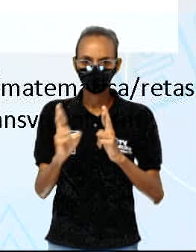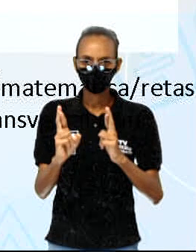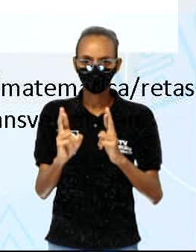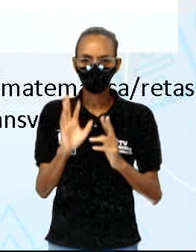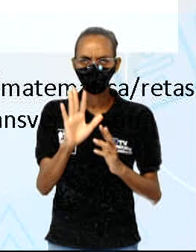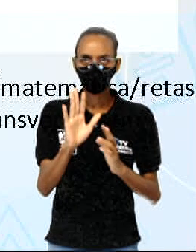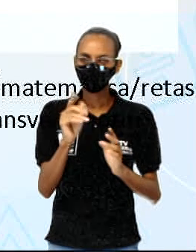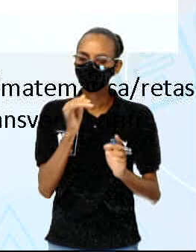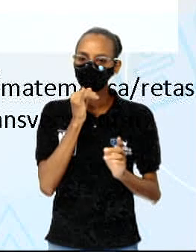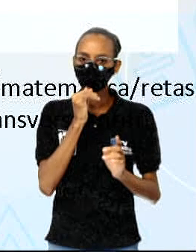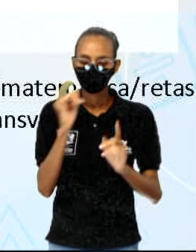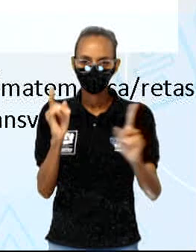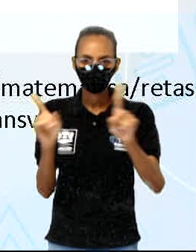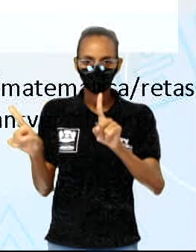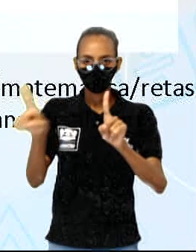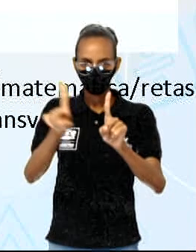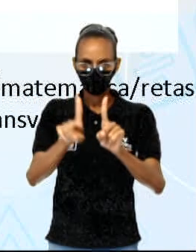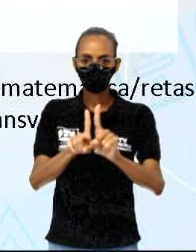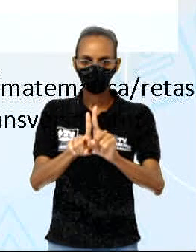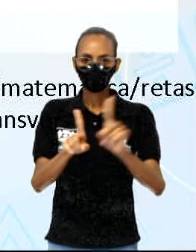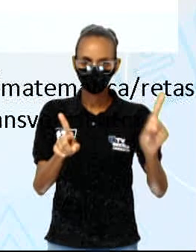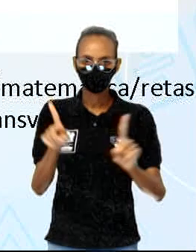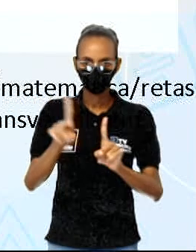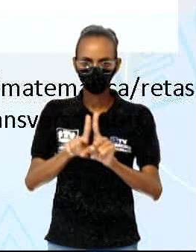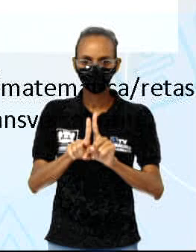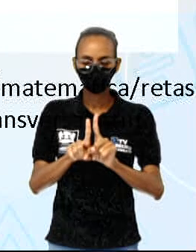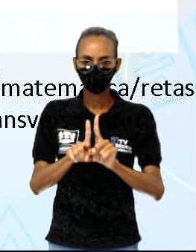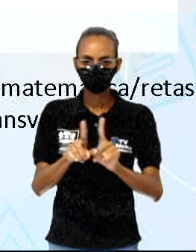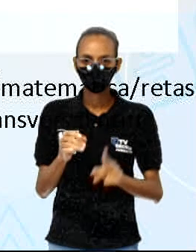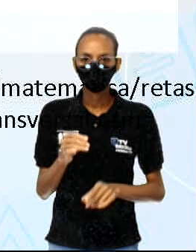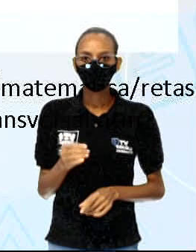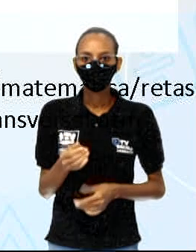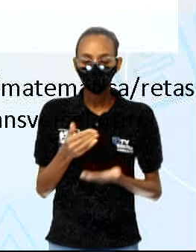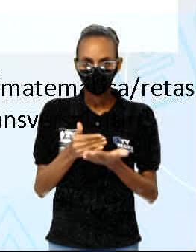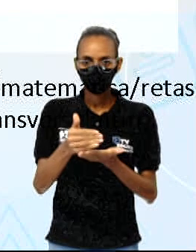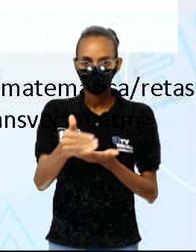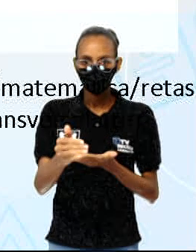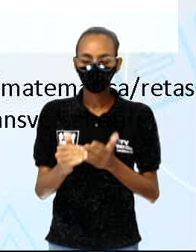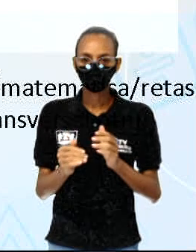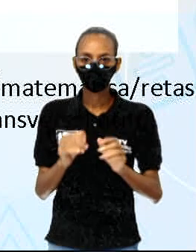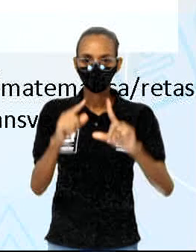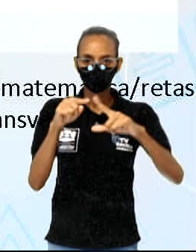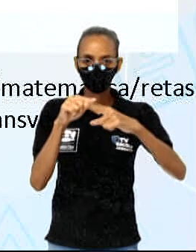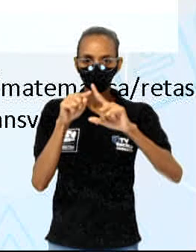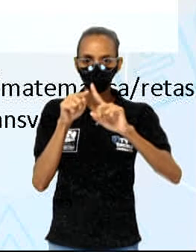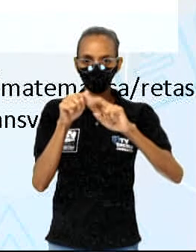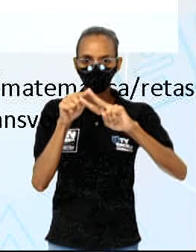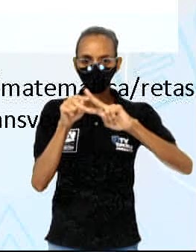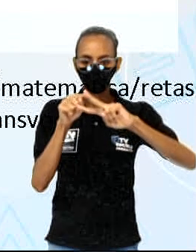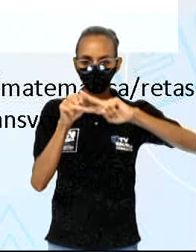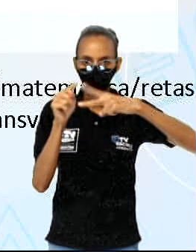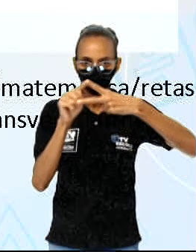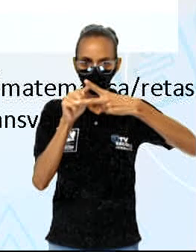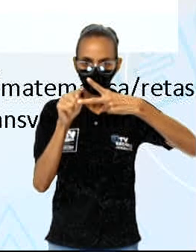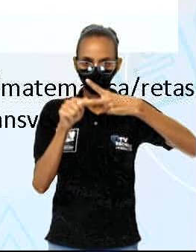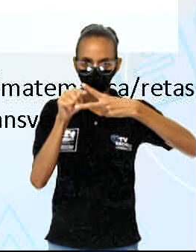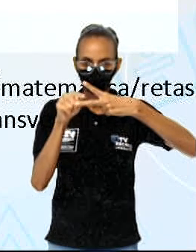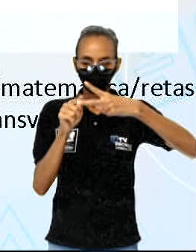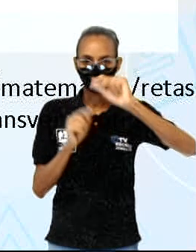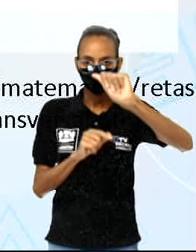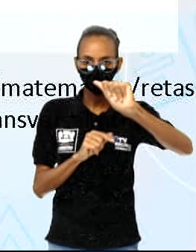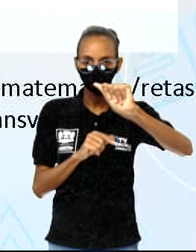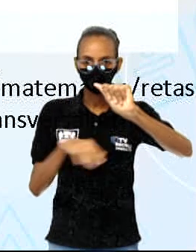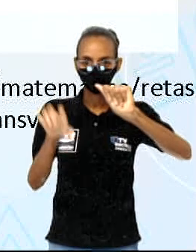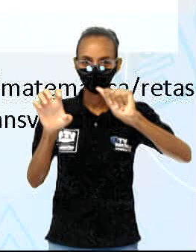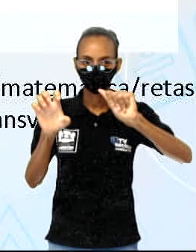de ângulos. Olha, por exemplo, vou pegar aqui inicialmente os ângulos A e E.